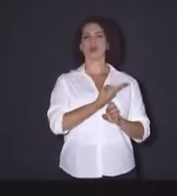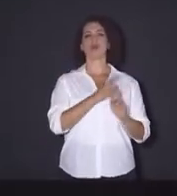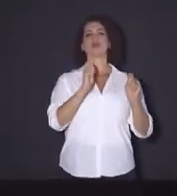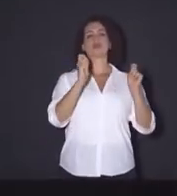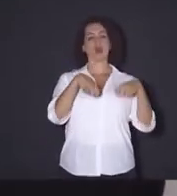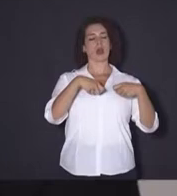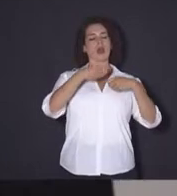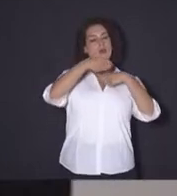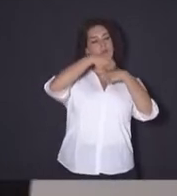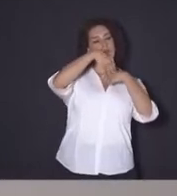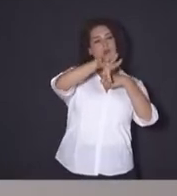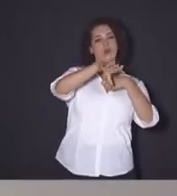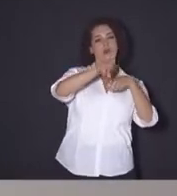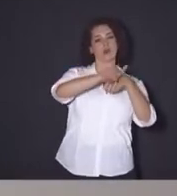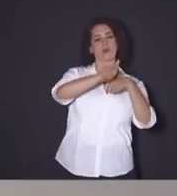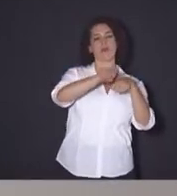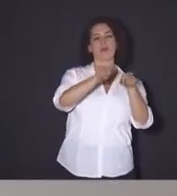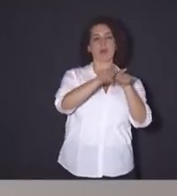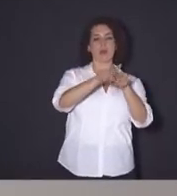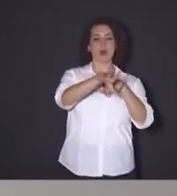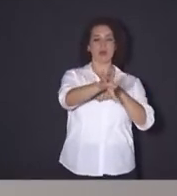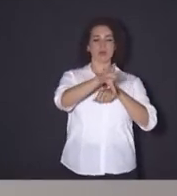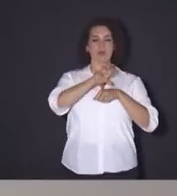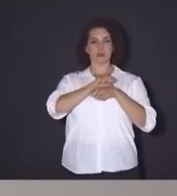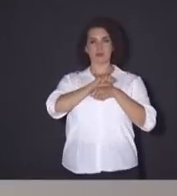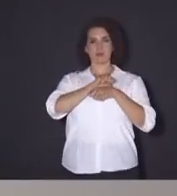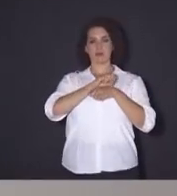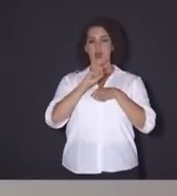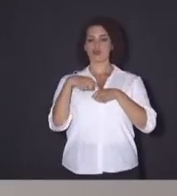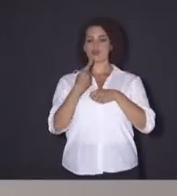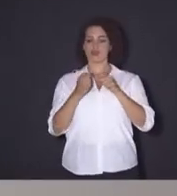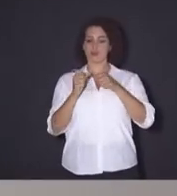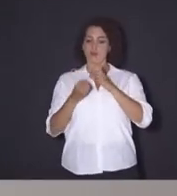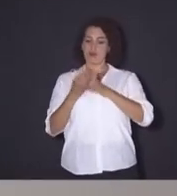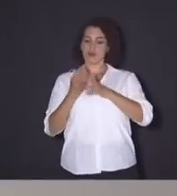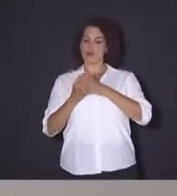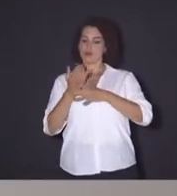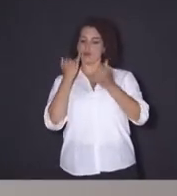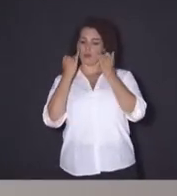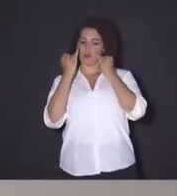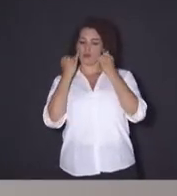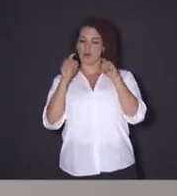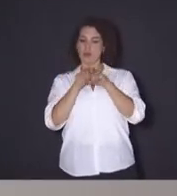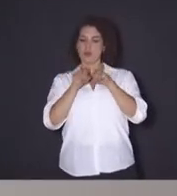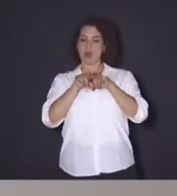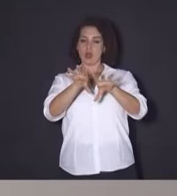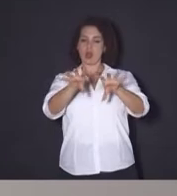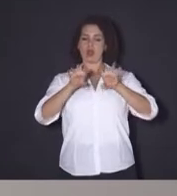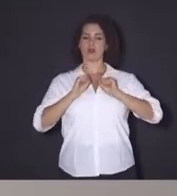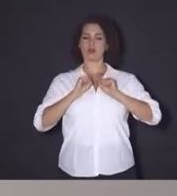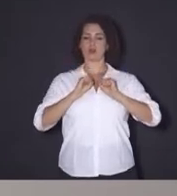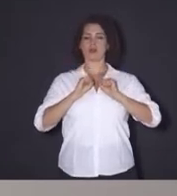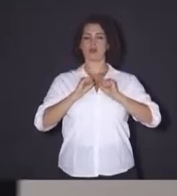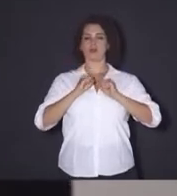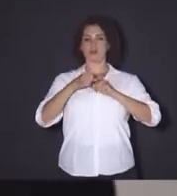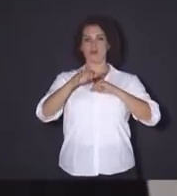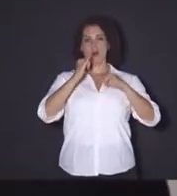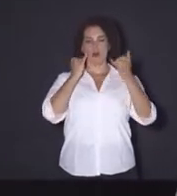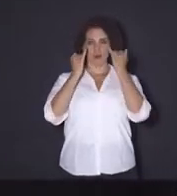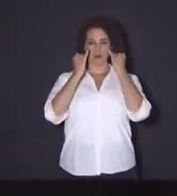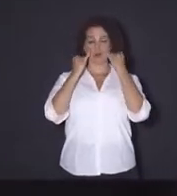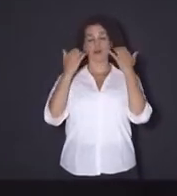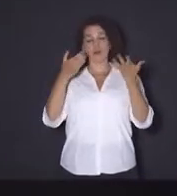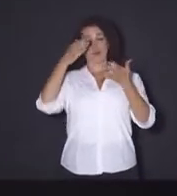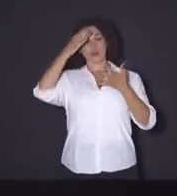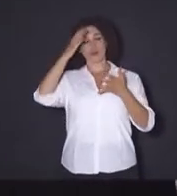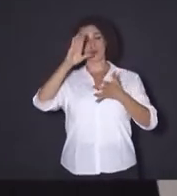receptores, somos consumidores e produtores de informação simultaneamente. E, portanto, as culturas digitais representam exatamente essa